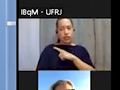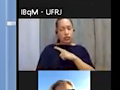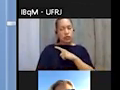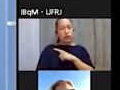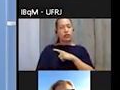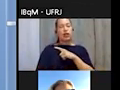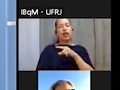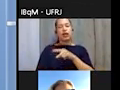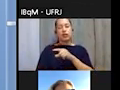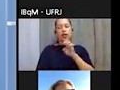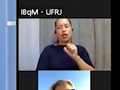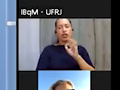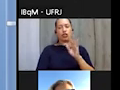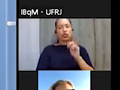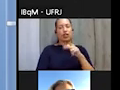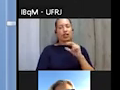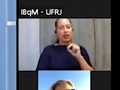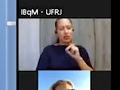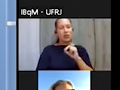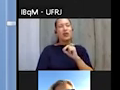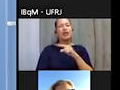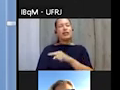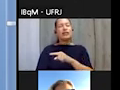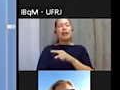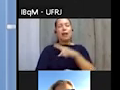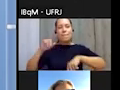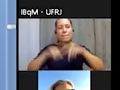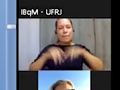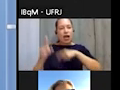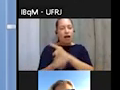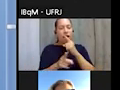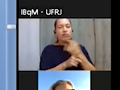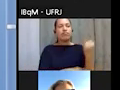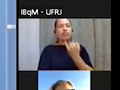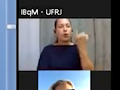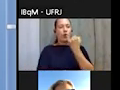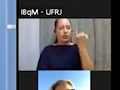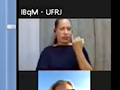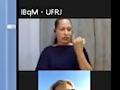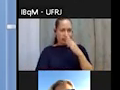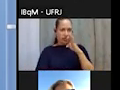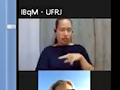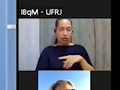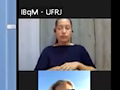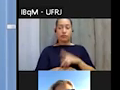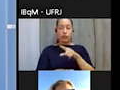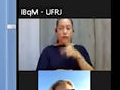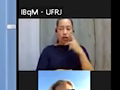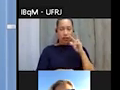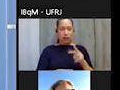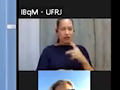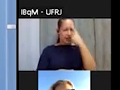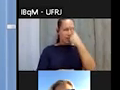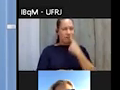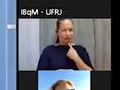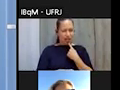coisas novas e materiais que se mostravam relevantes para a ciência. Então, aqui a gente tem uma ilustração